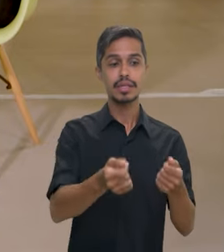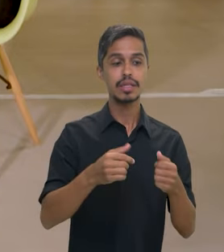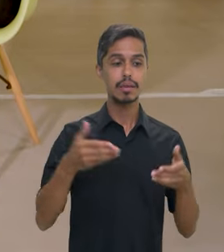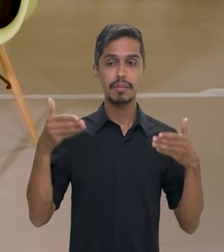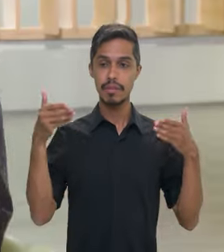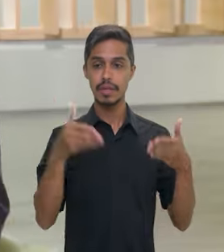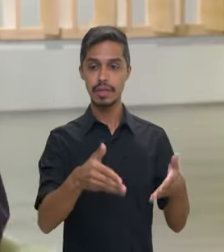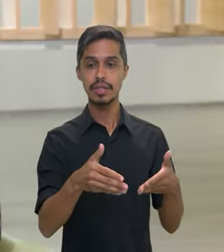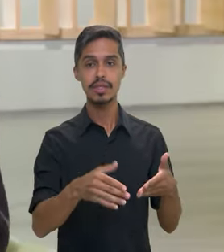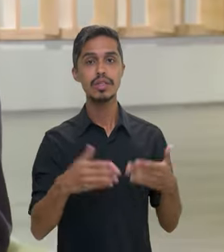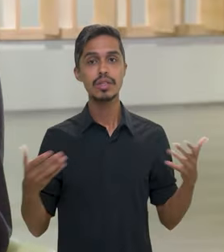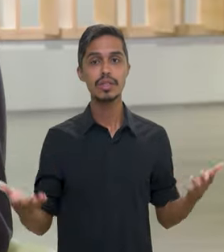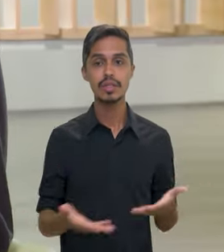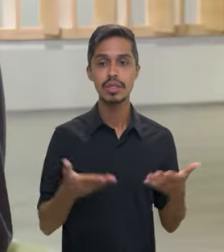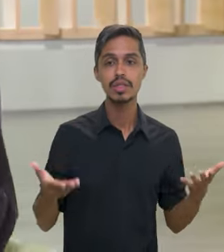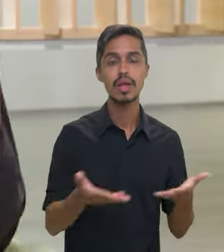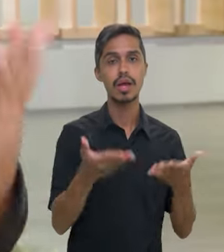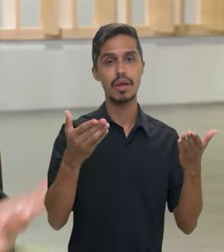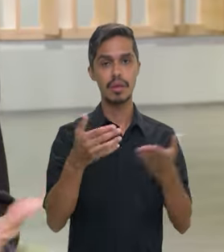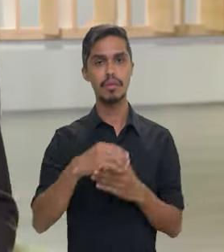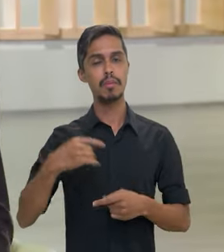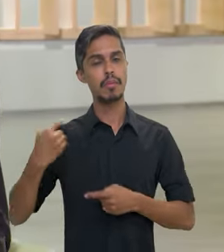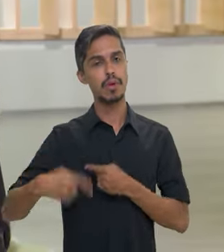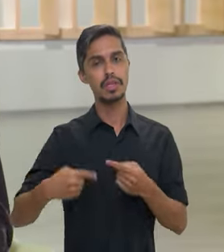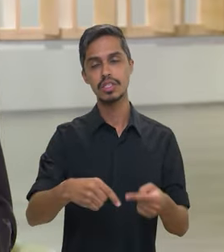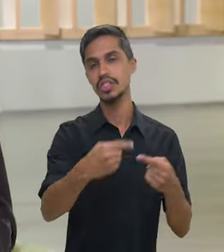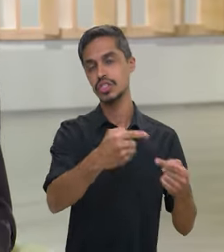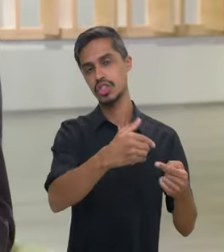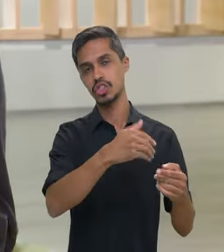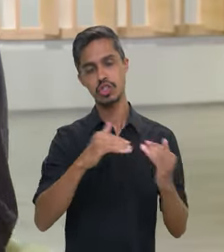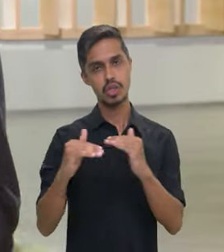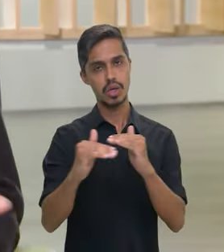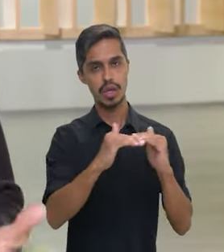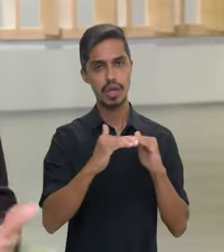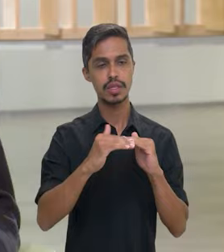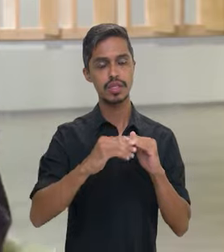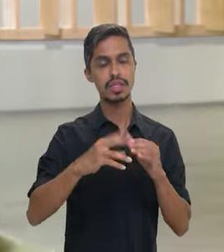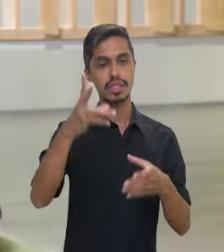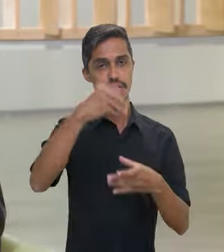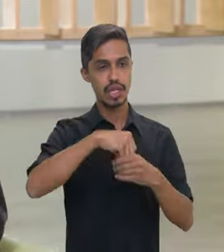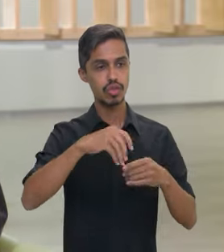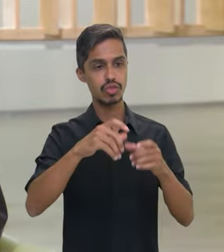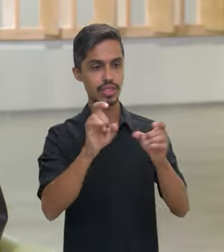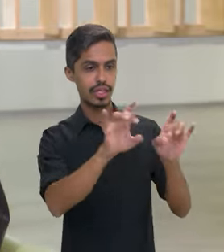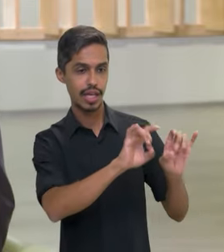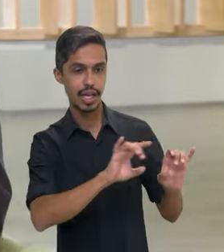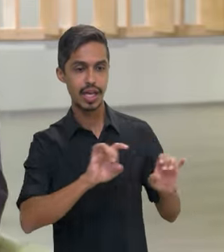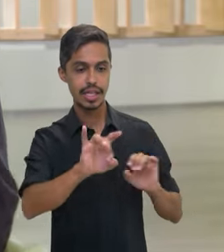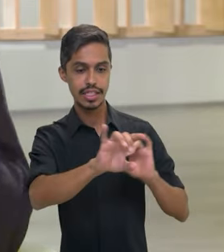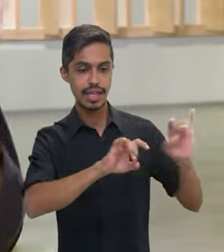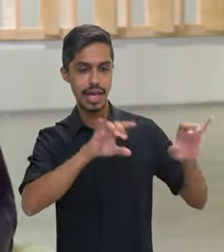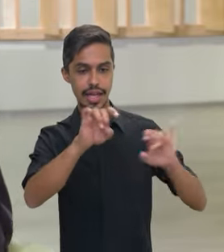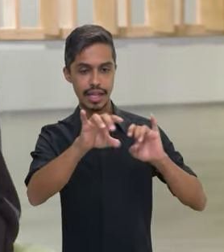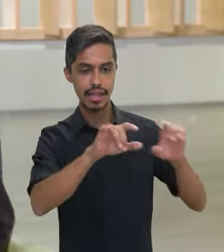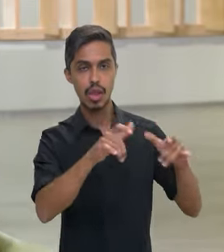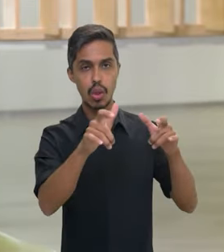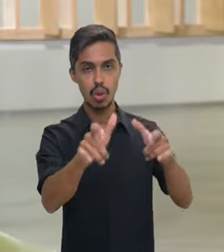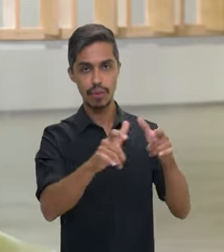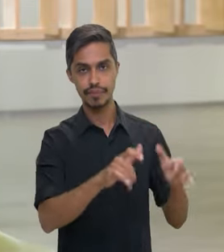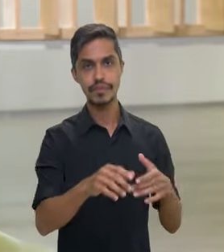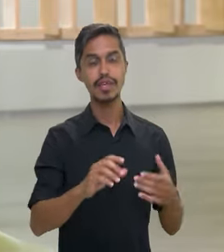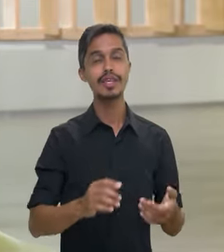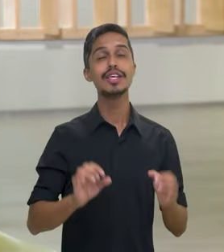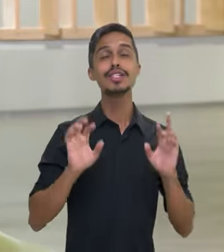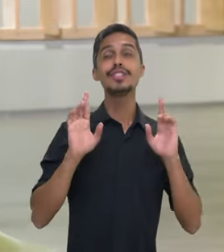algo mais democrático, participativo, induzindo políticas de igualdade, inclusive regionais. Tivemos a